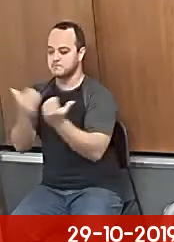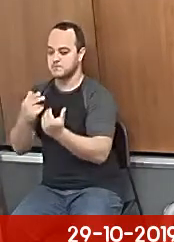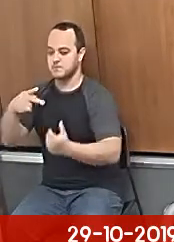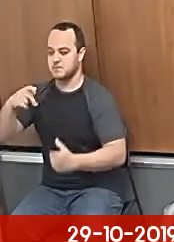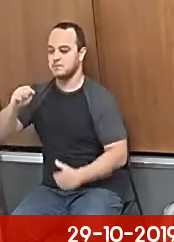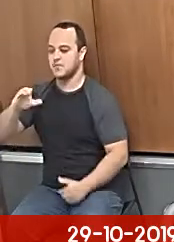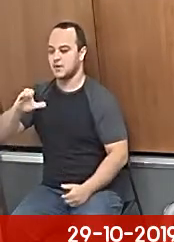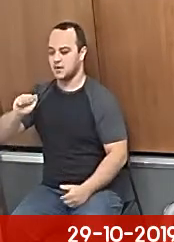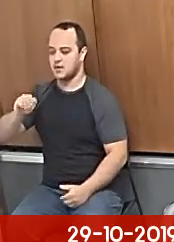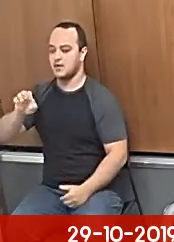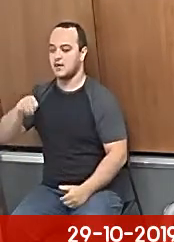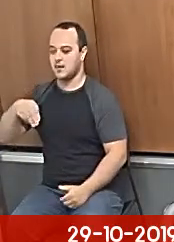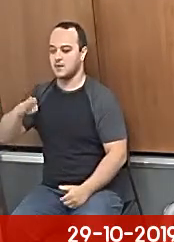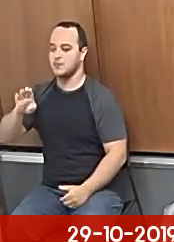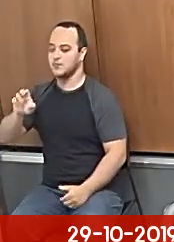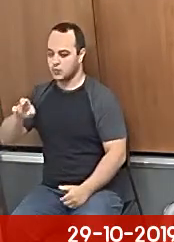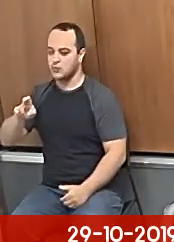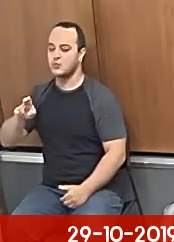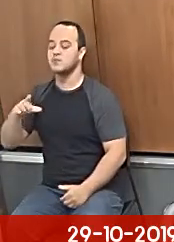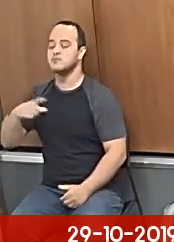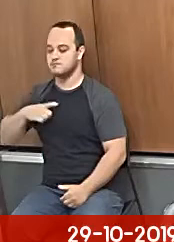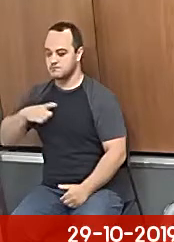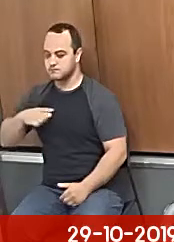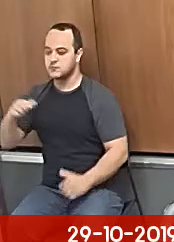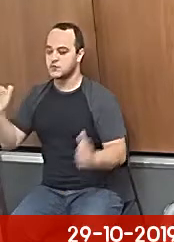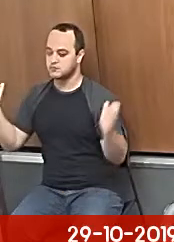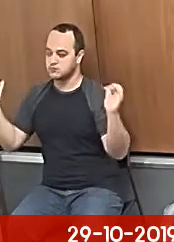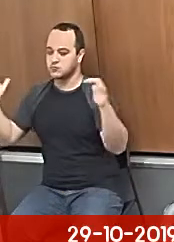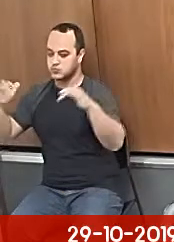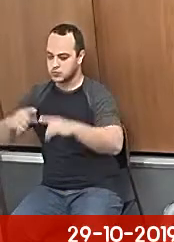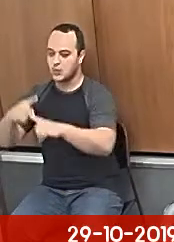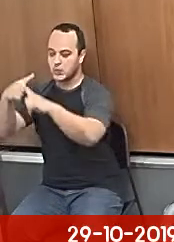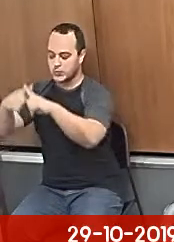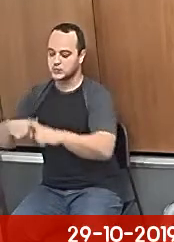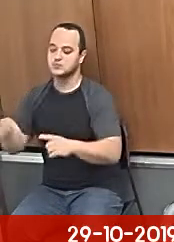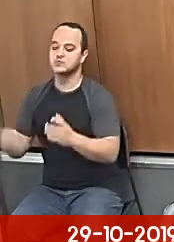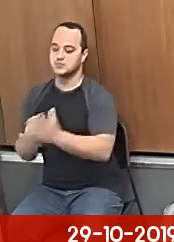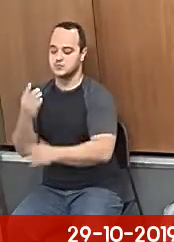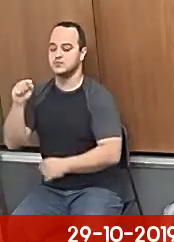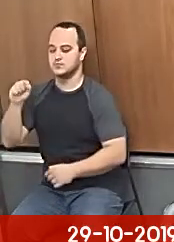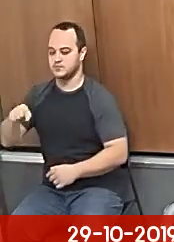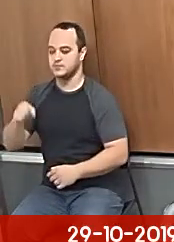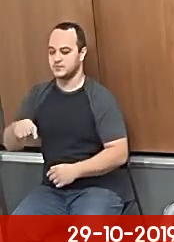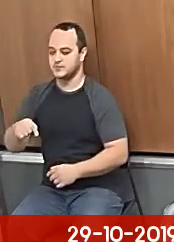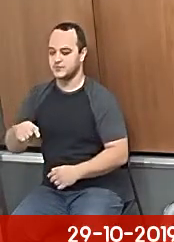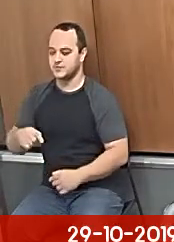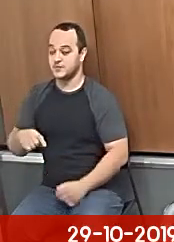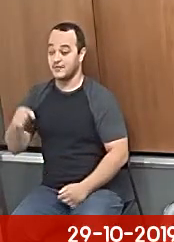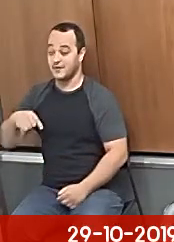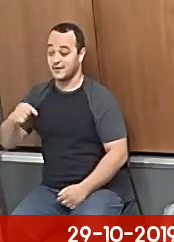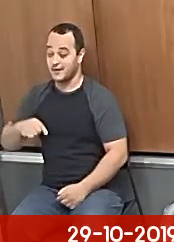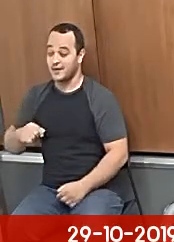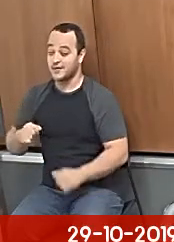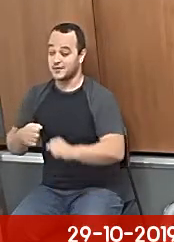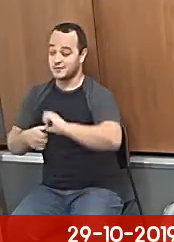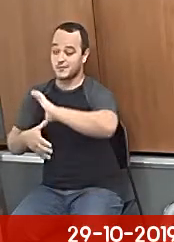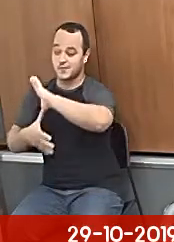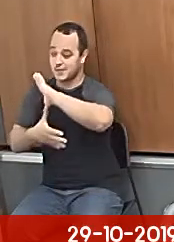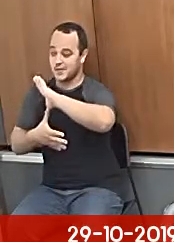as seleções. Infelizmente, como o apoio ele é difícil para algumas seleções da América do Sul, até pela situação que todos têm